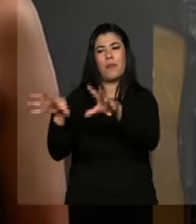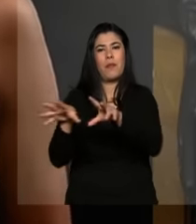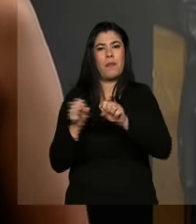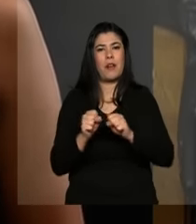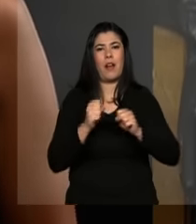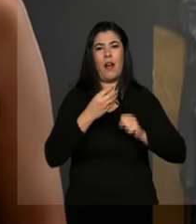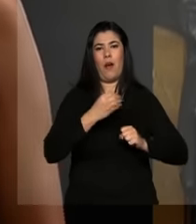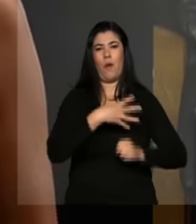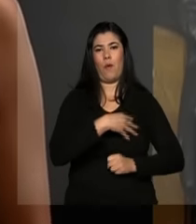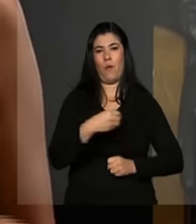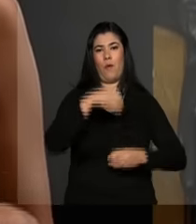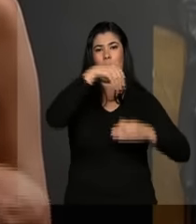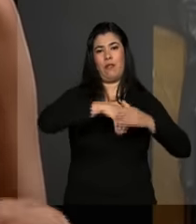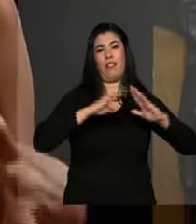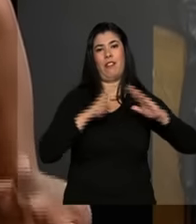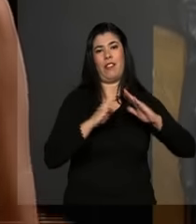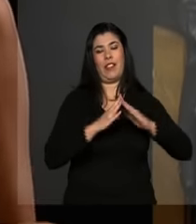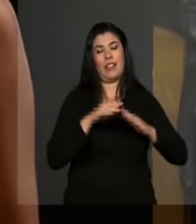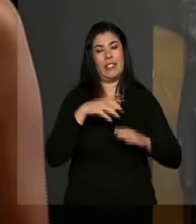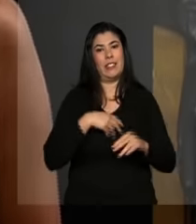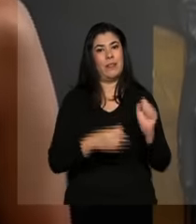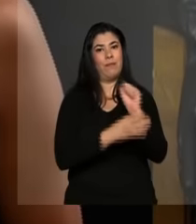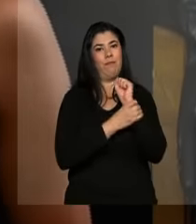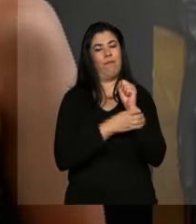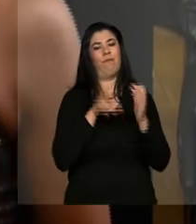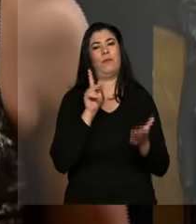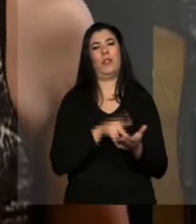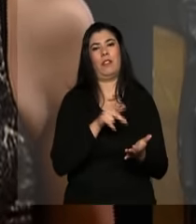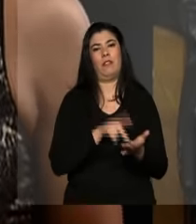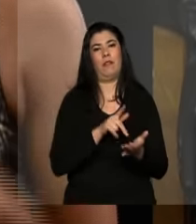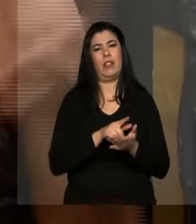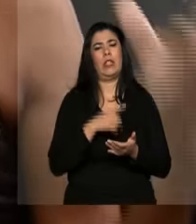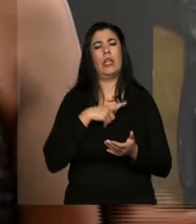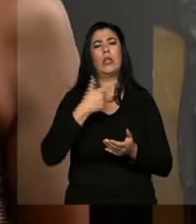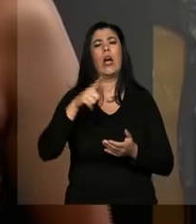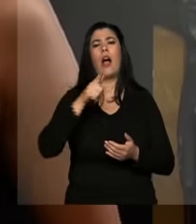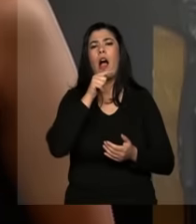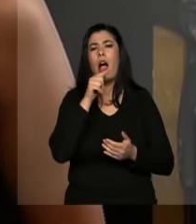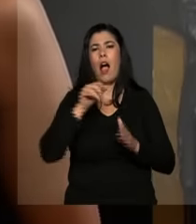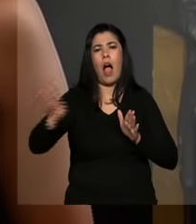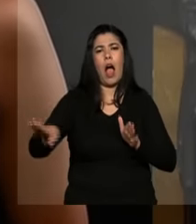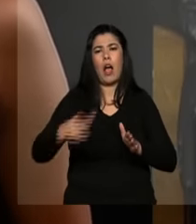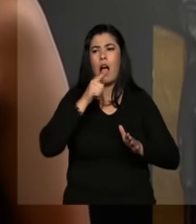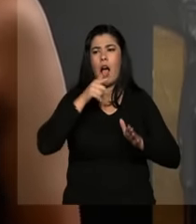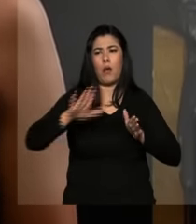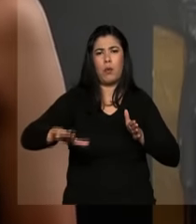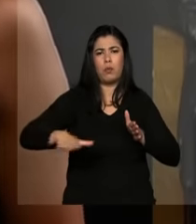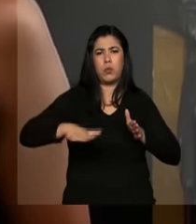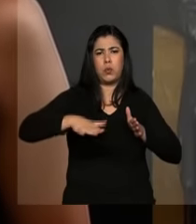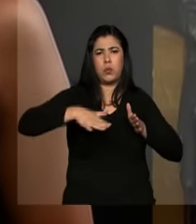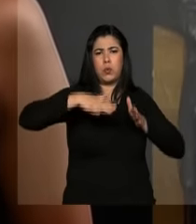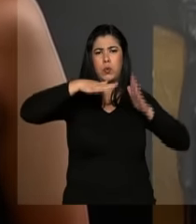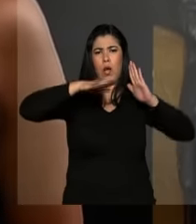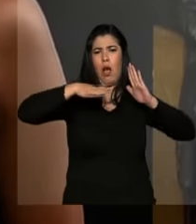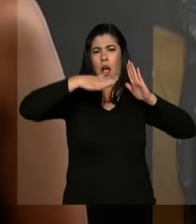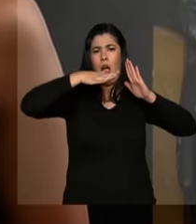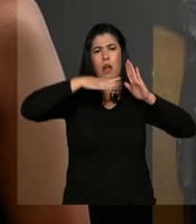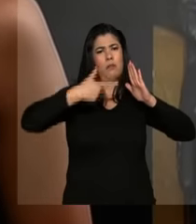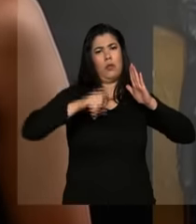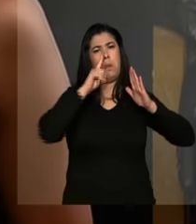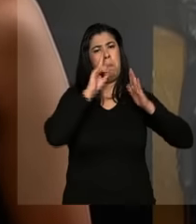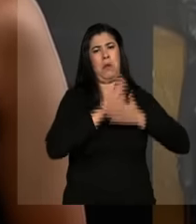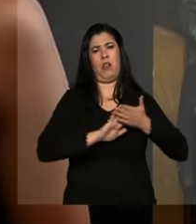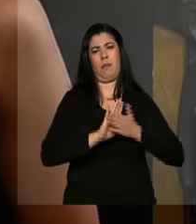filhos. Realmente ali a gente está mais firme ali que não, nem a água não vai chegar. Nenhum perigo mais vai